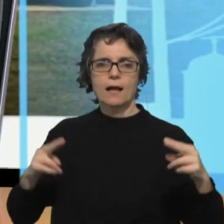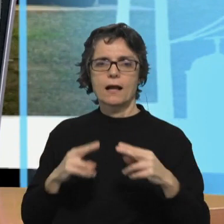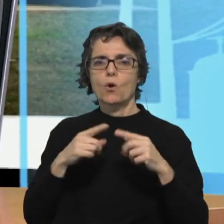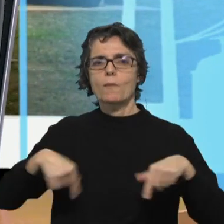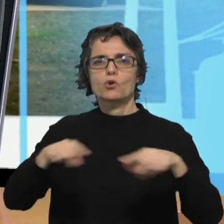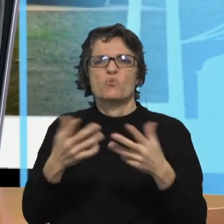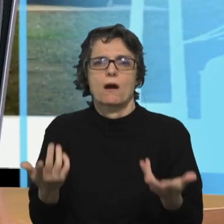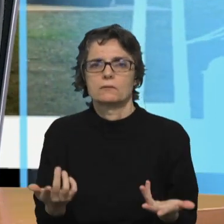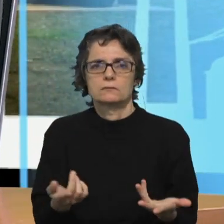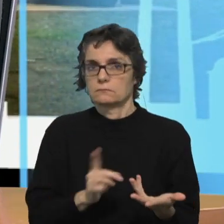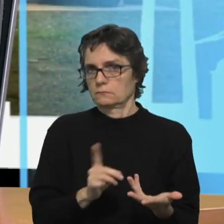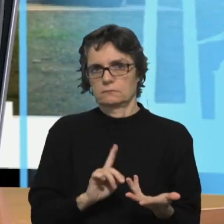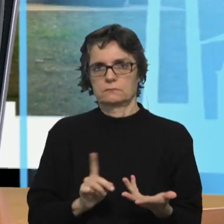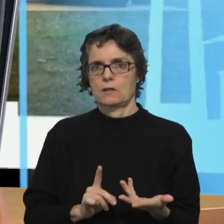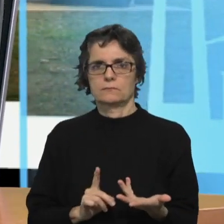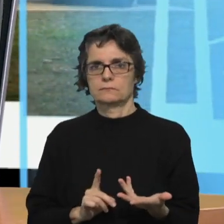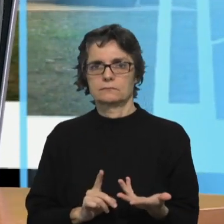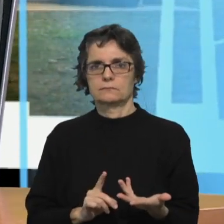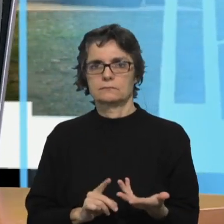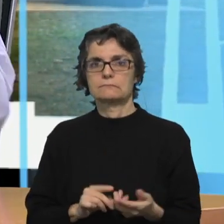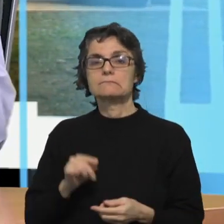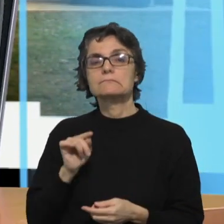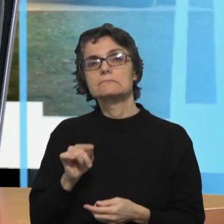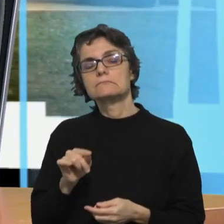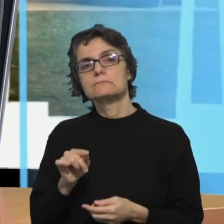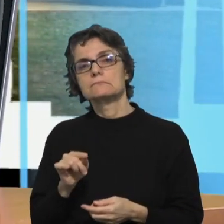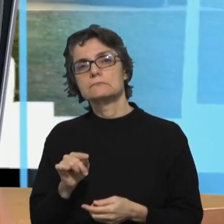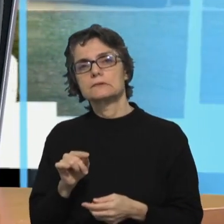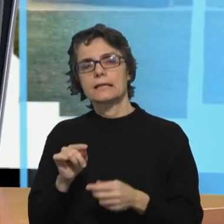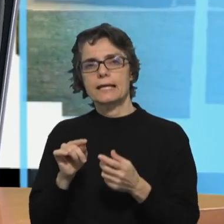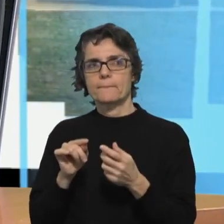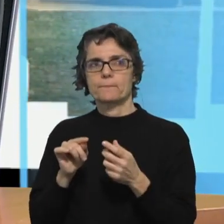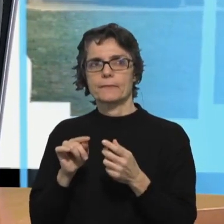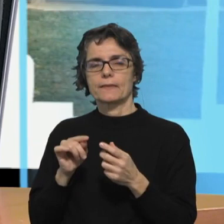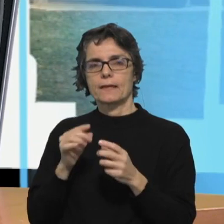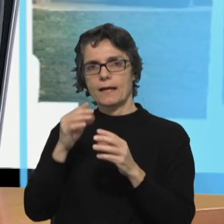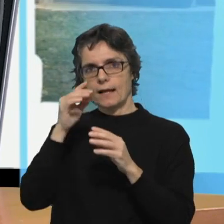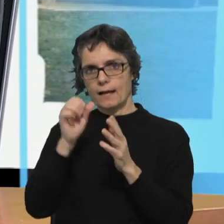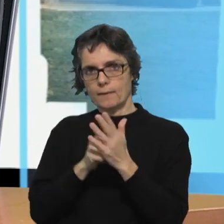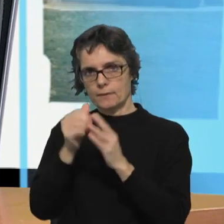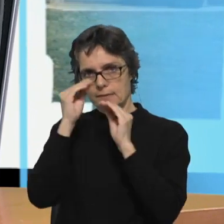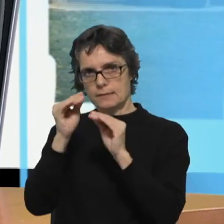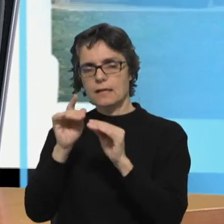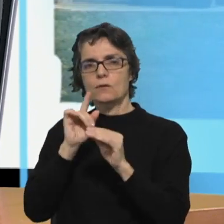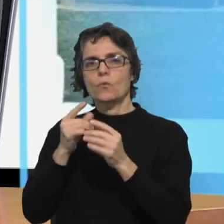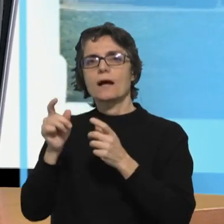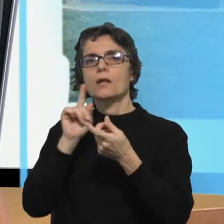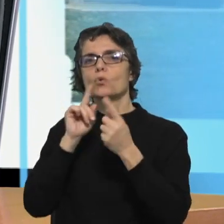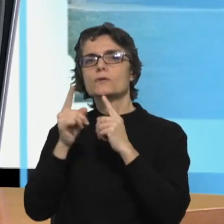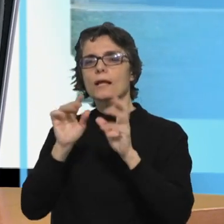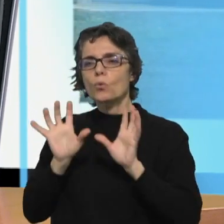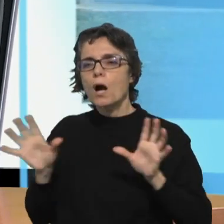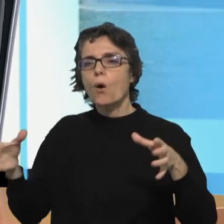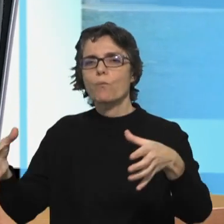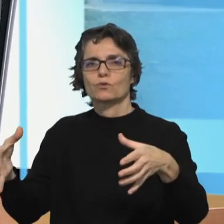O outro lugar que se calhar vale a pena recuperar é a liturgia na comunidade. É um lugar importante, normativo para os